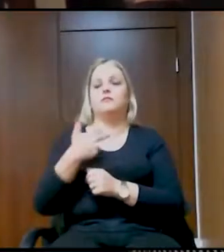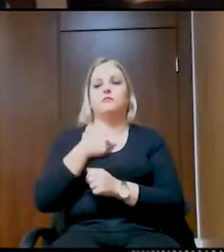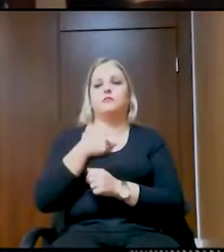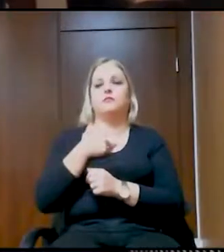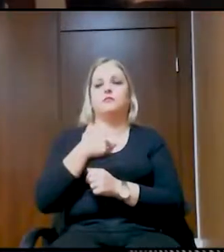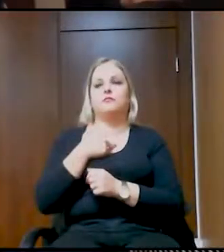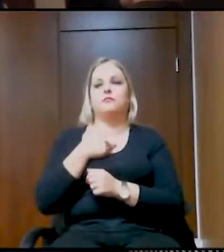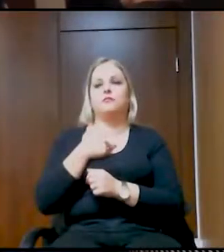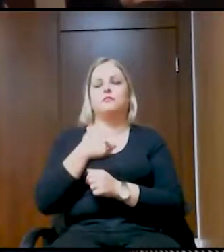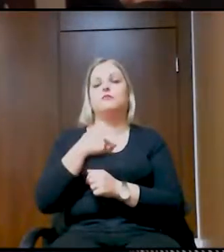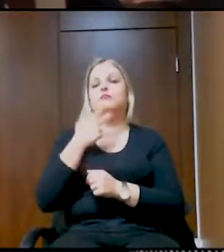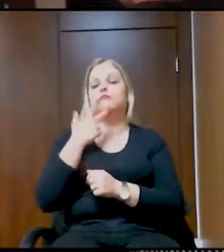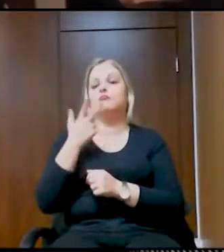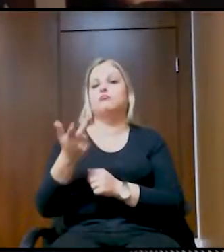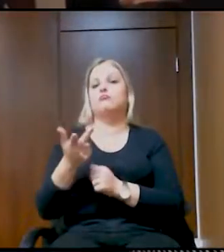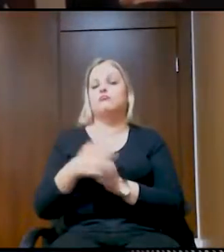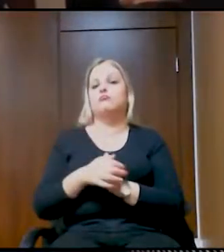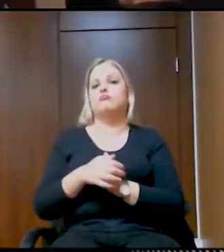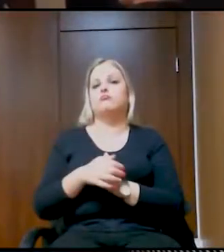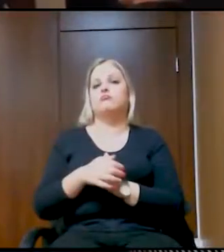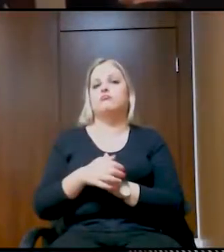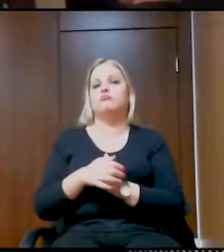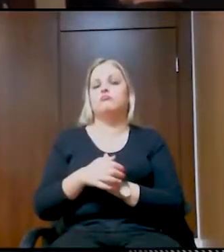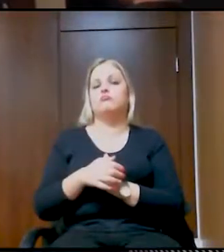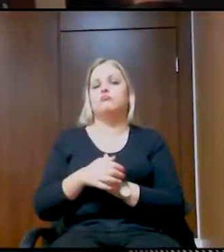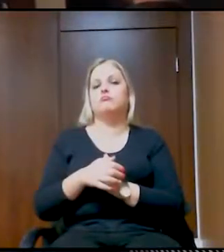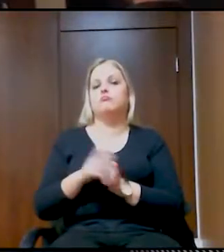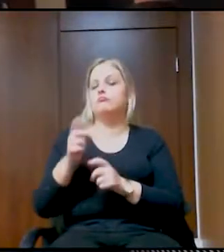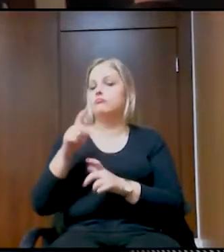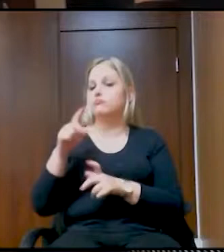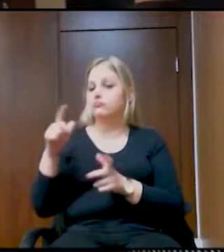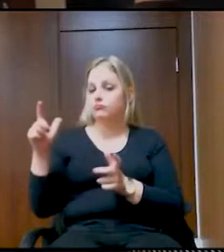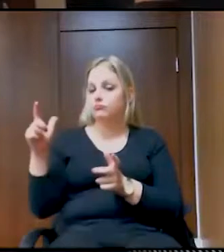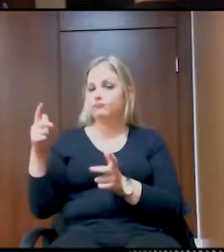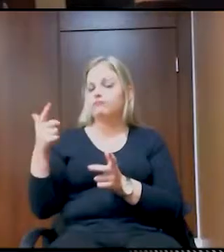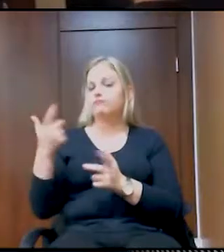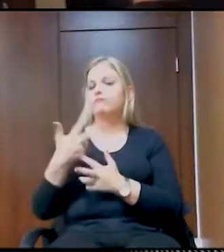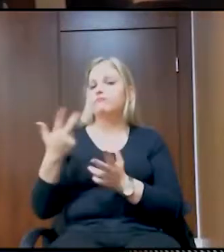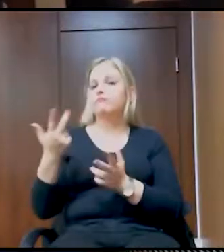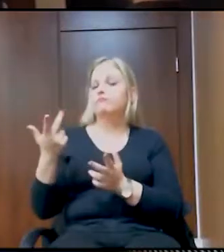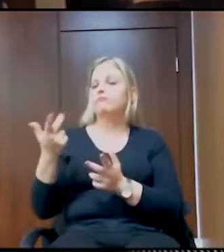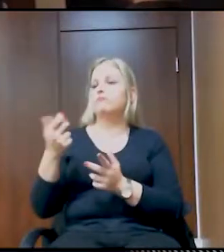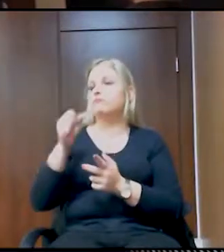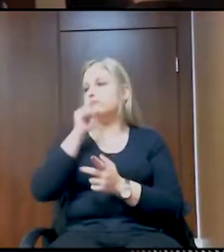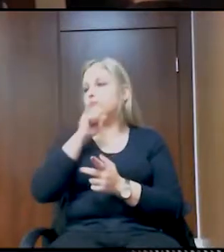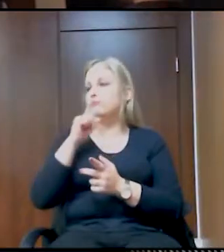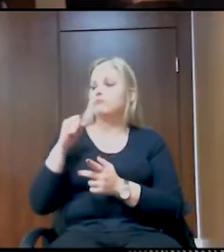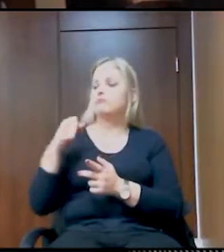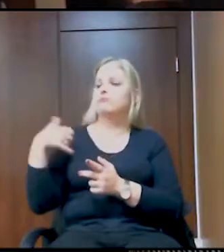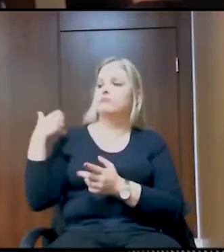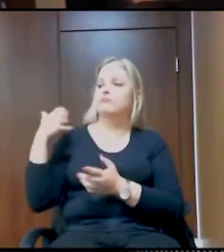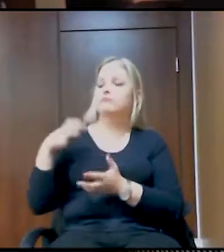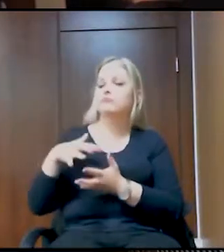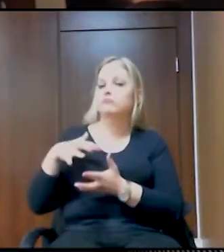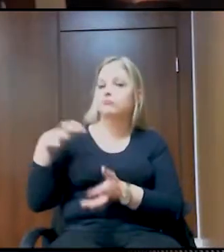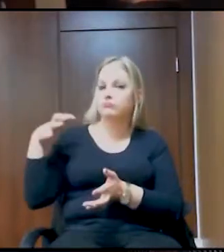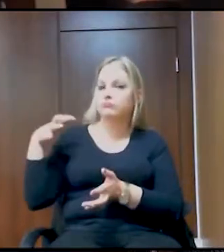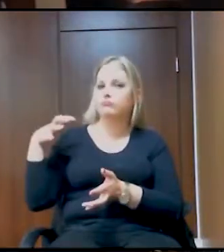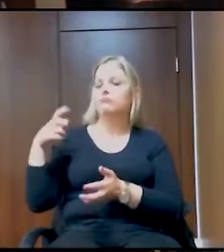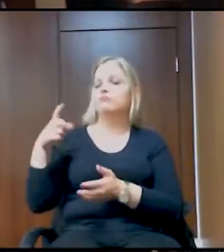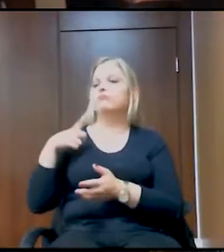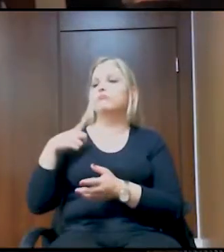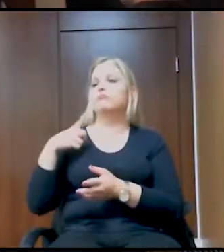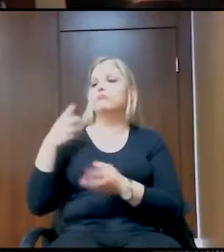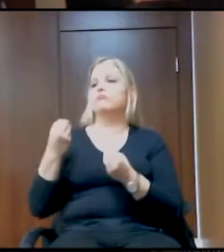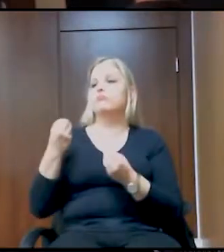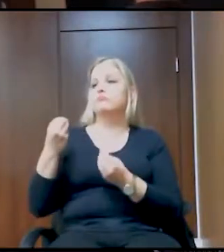de dizer que a maioria das coisas que nós idosos, do Movimento Moradia de Idoso Garnic, tem conseguido